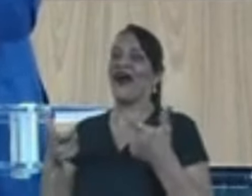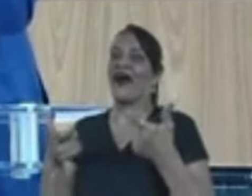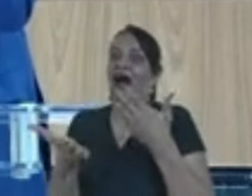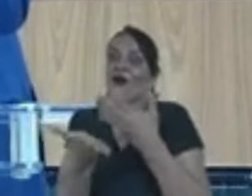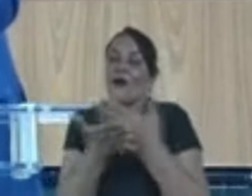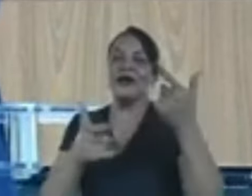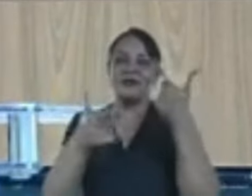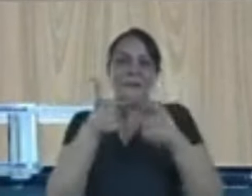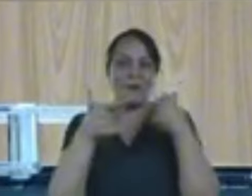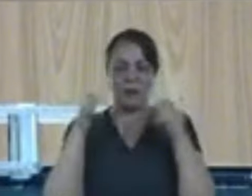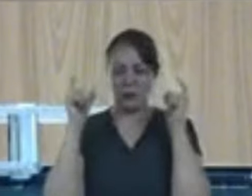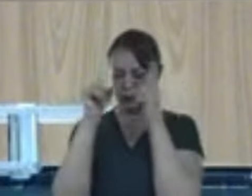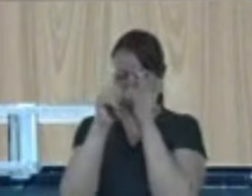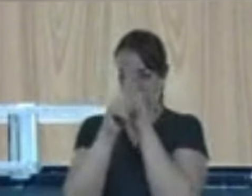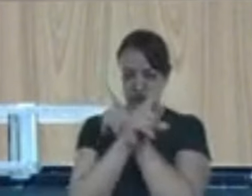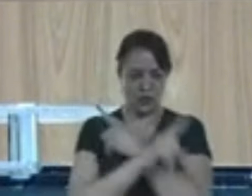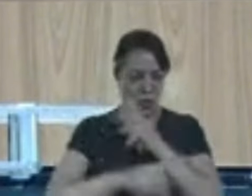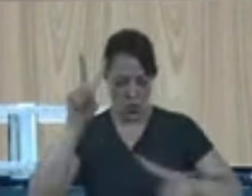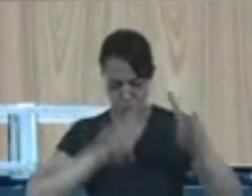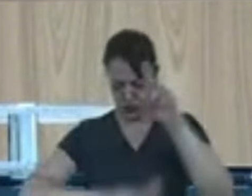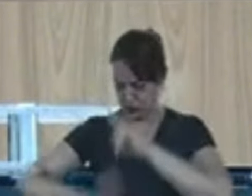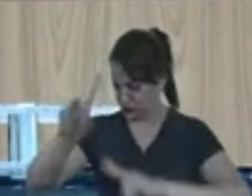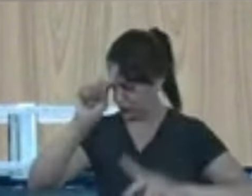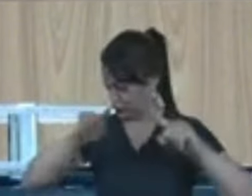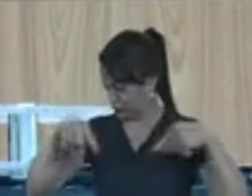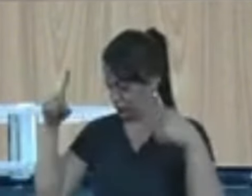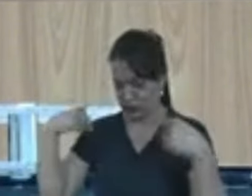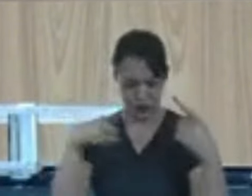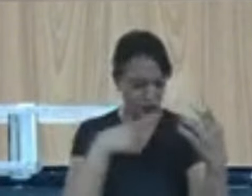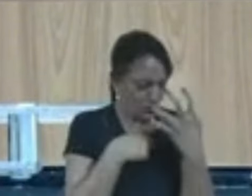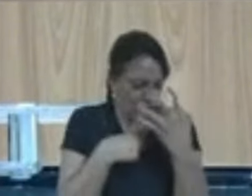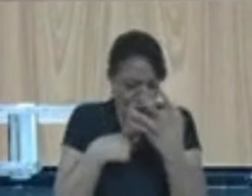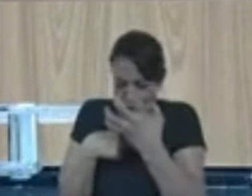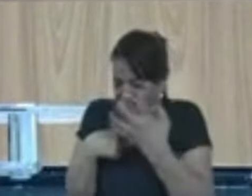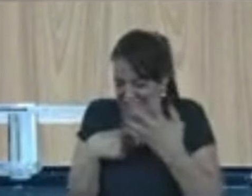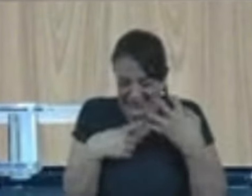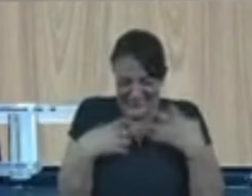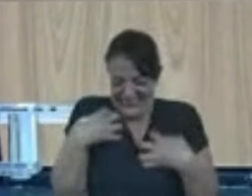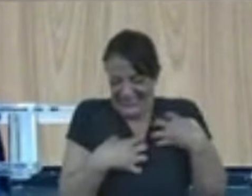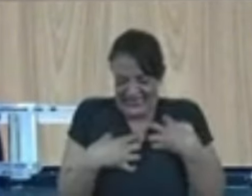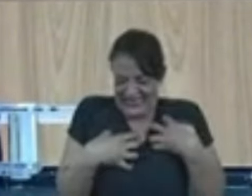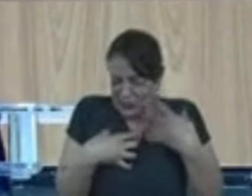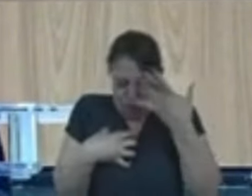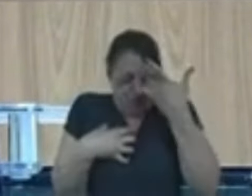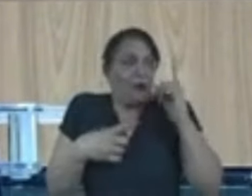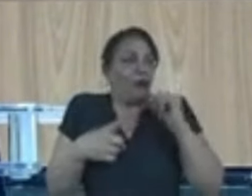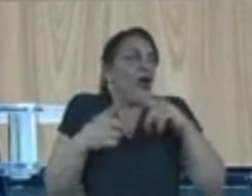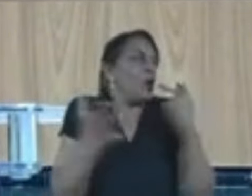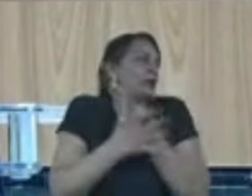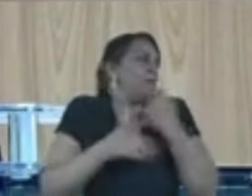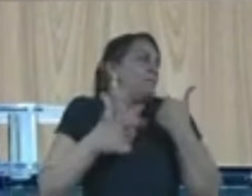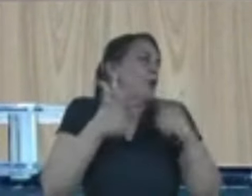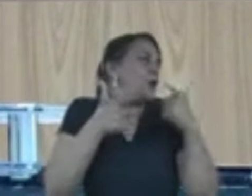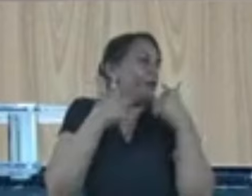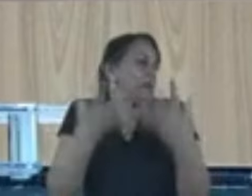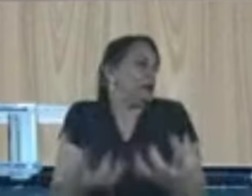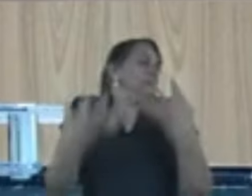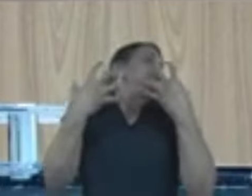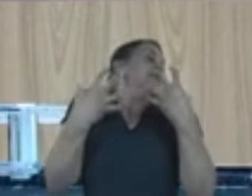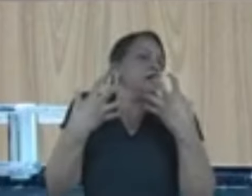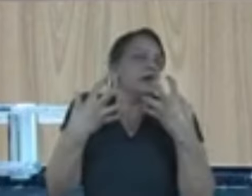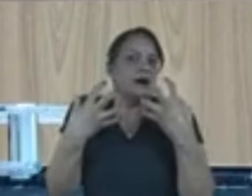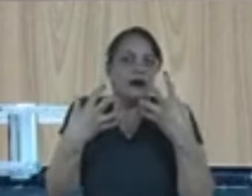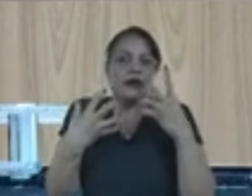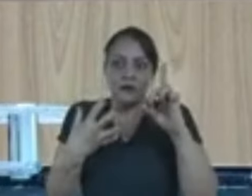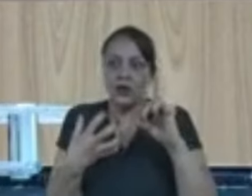temporais, os ventos fortes, e as pessoas não sabem por que vêm esses ventos fortes. Deus sempre traz os ventos fortes, quando a